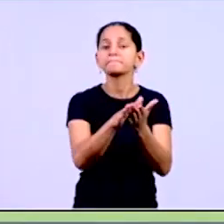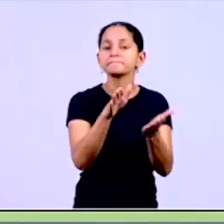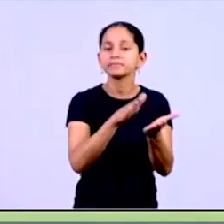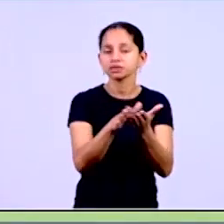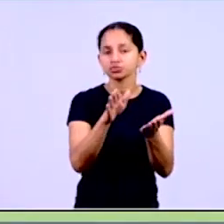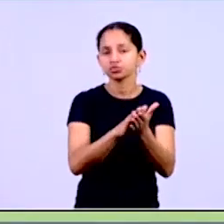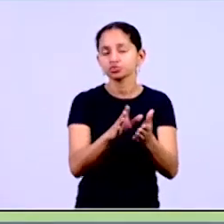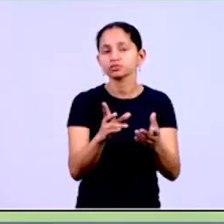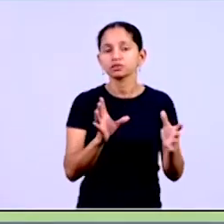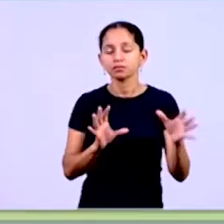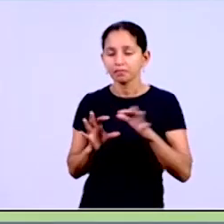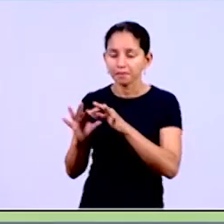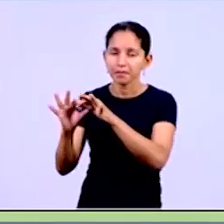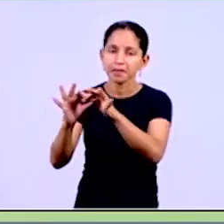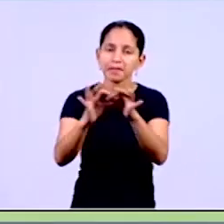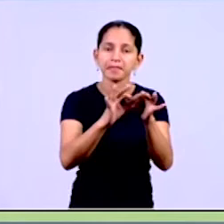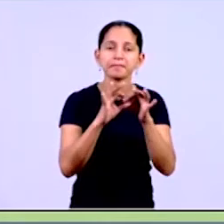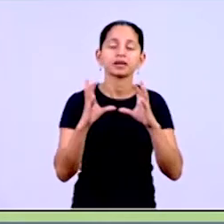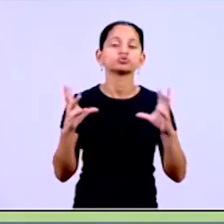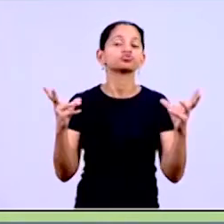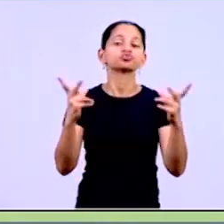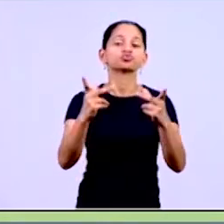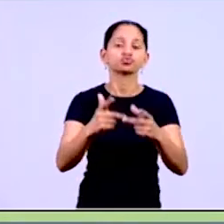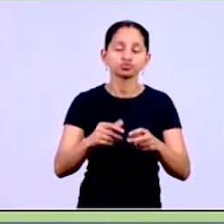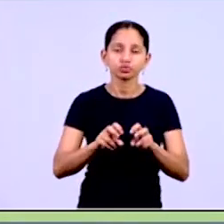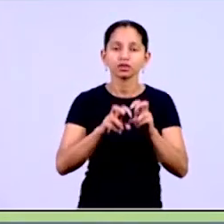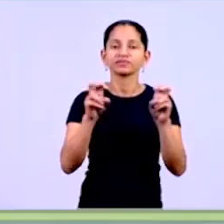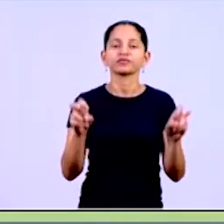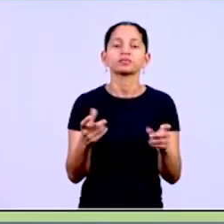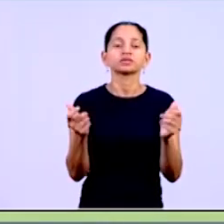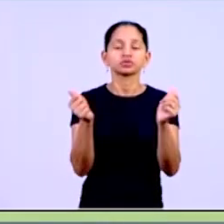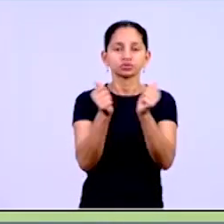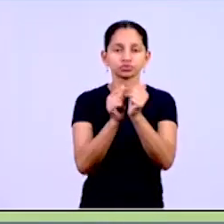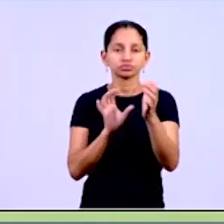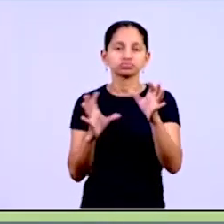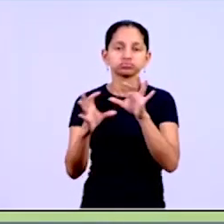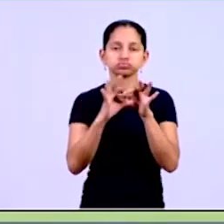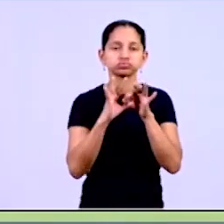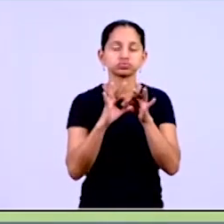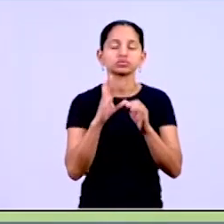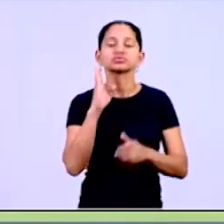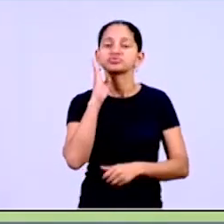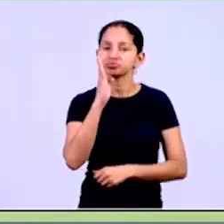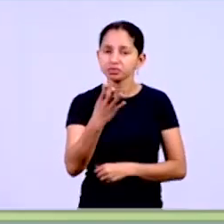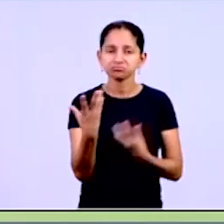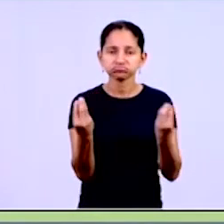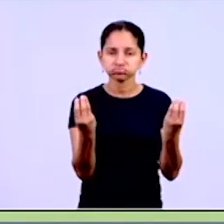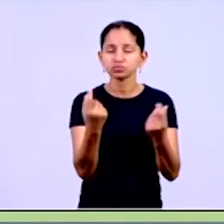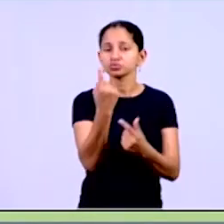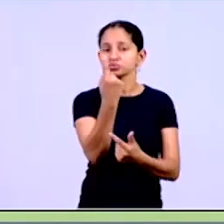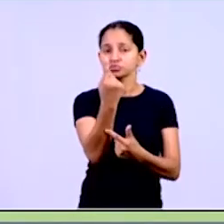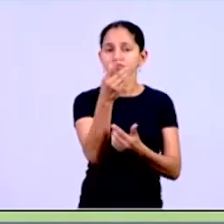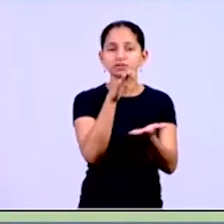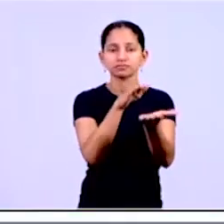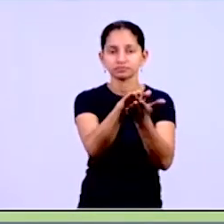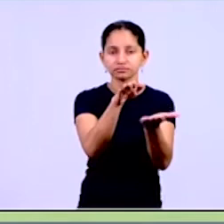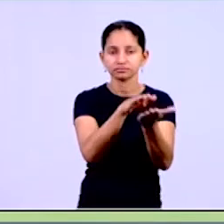né? Então eu posso compartilhar dispositivos que estão conectados na minha rede entre os computadores que fazem parte da minha rede,